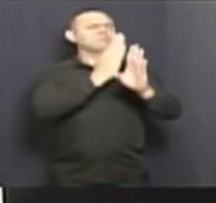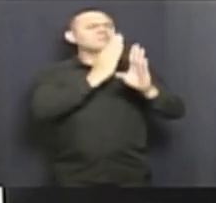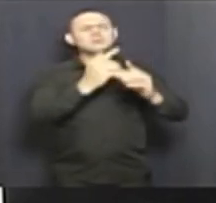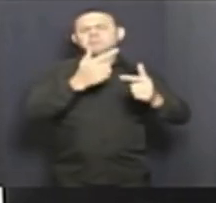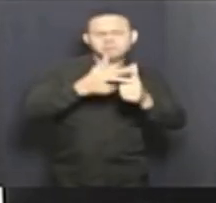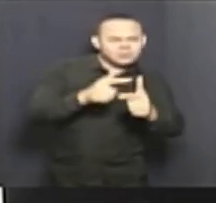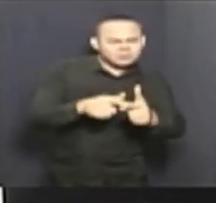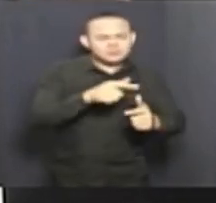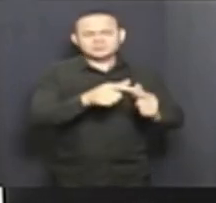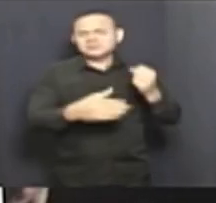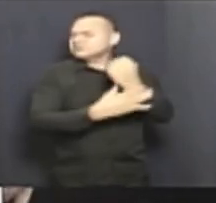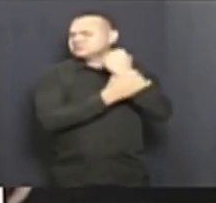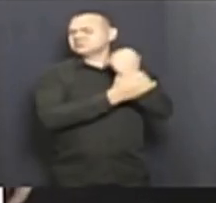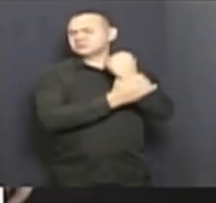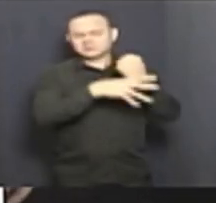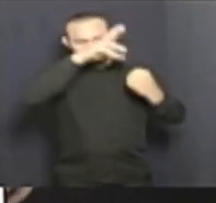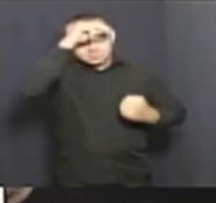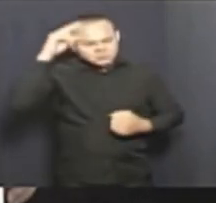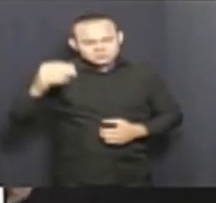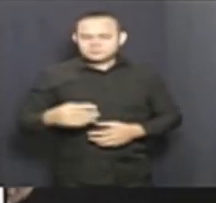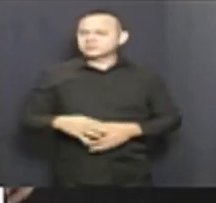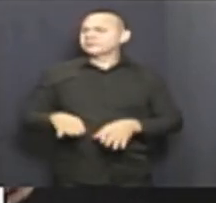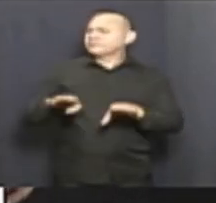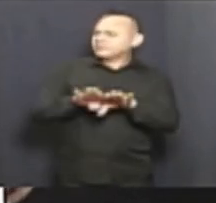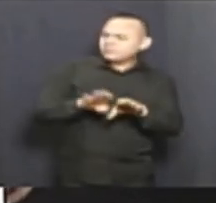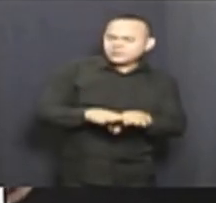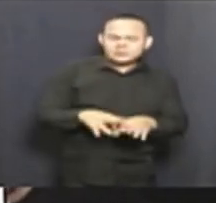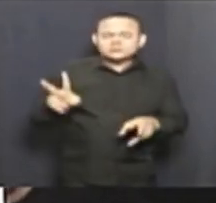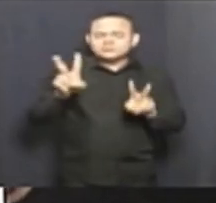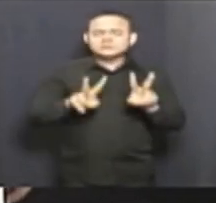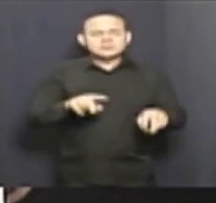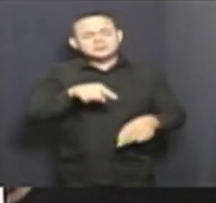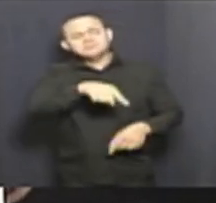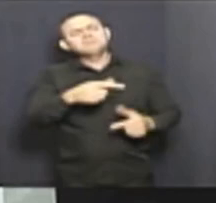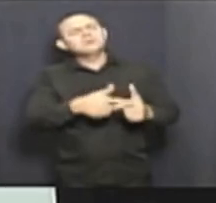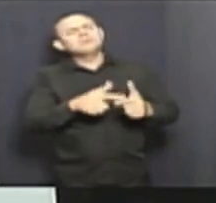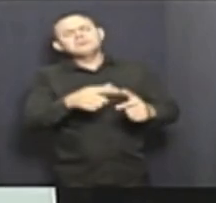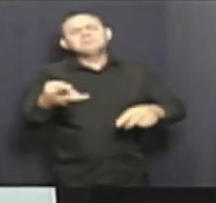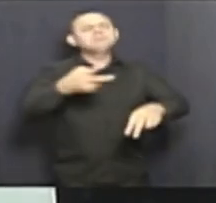e também especificamente com relação a essa questão